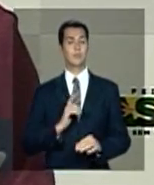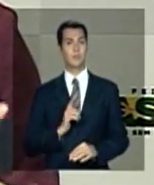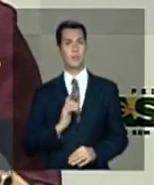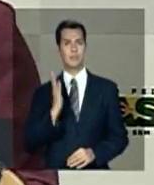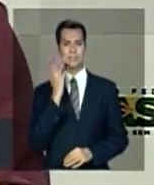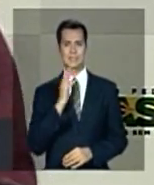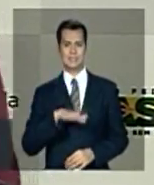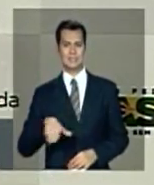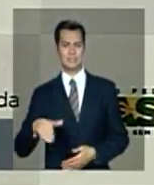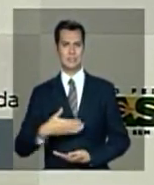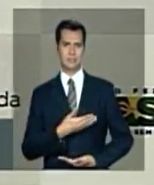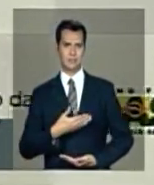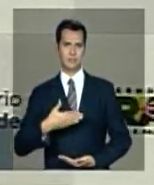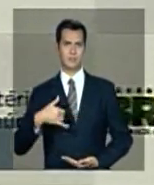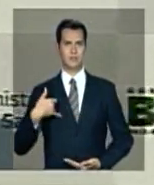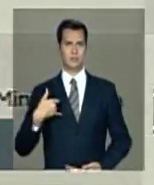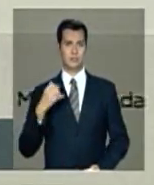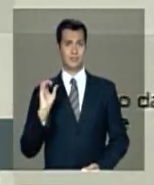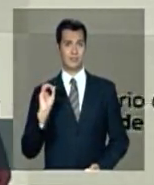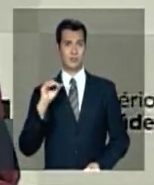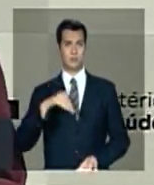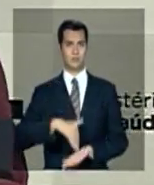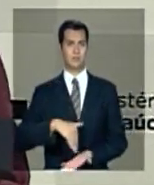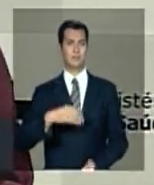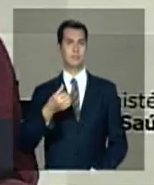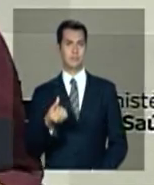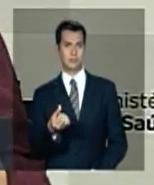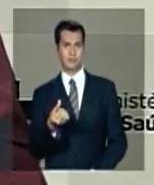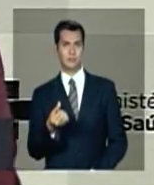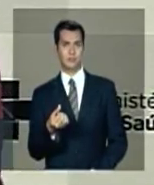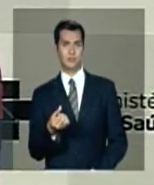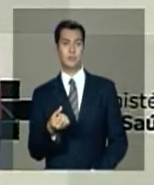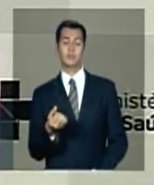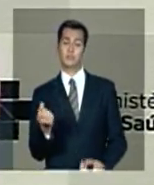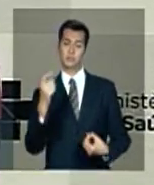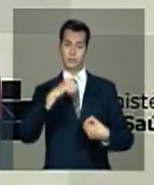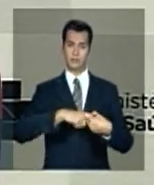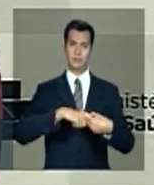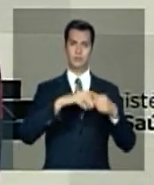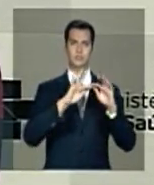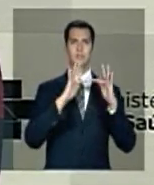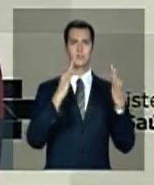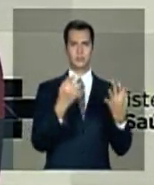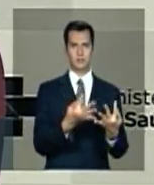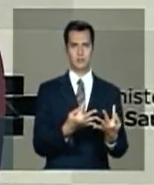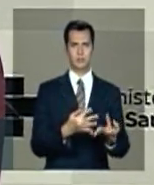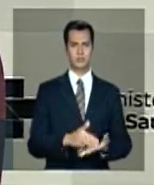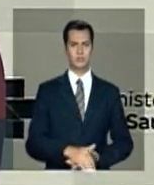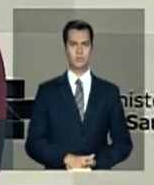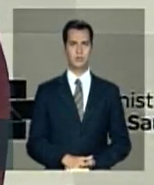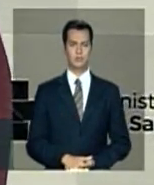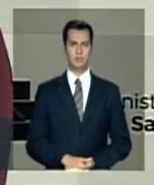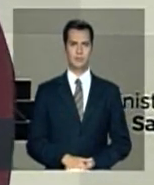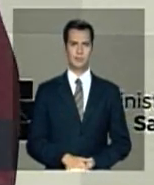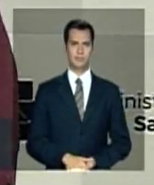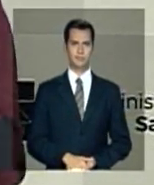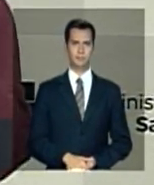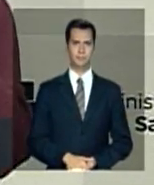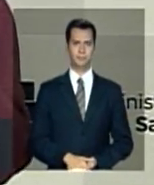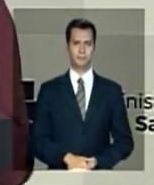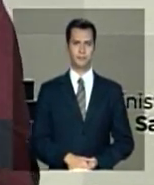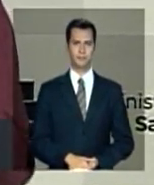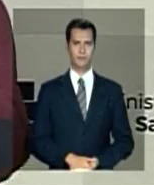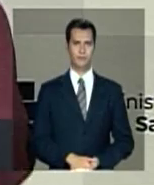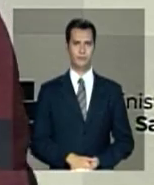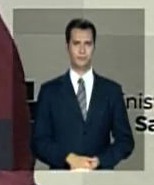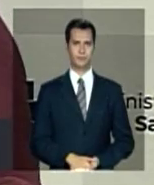anos e que tenha e que integre uma família é isso que é uma daquelas uma daquelas pessoas